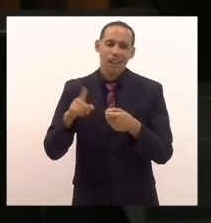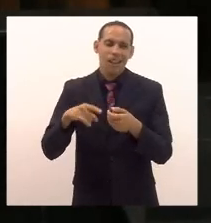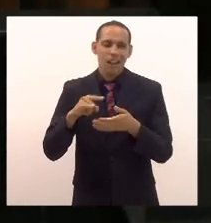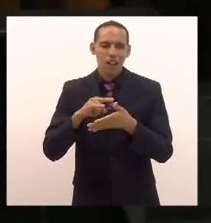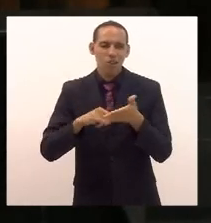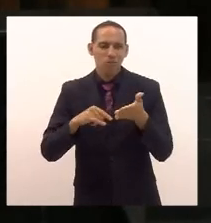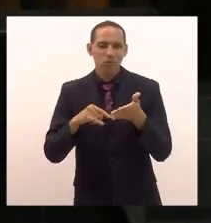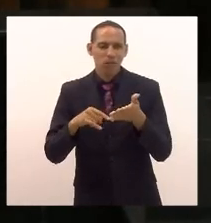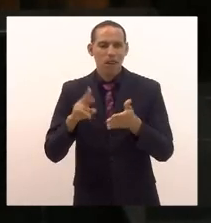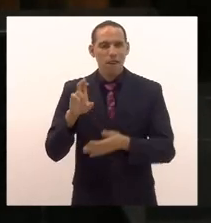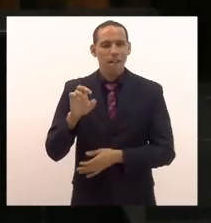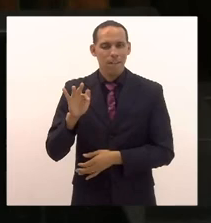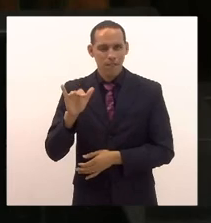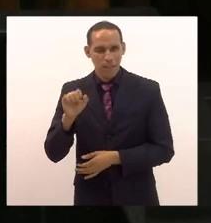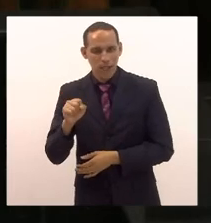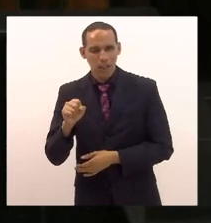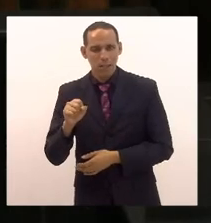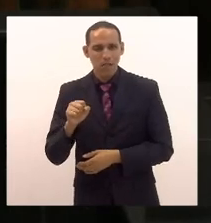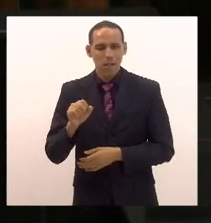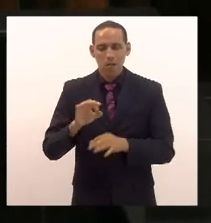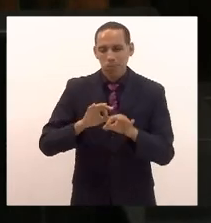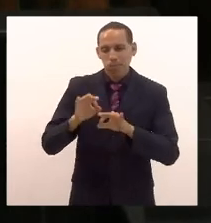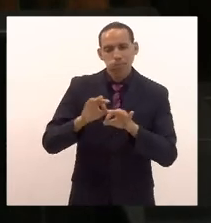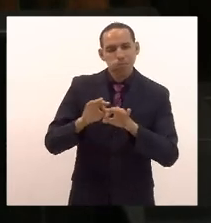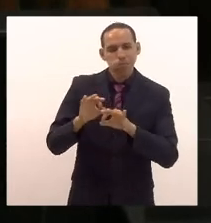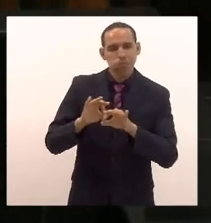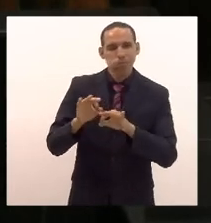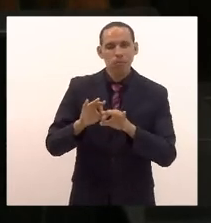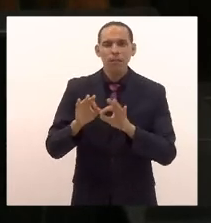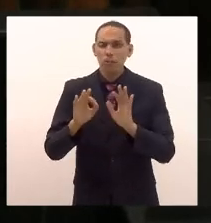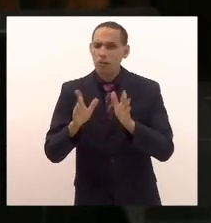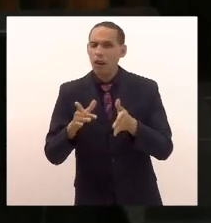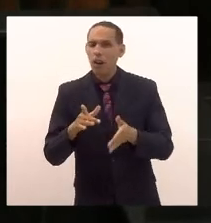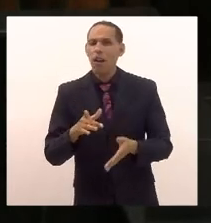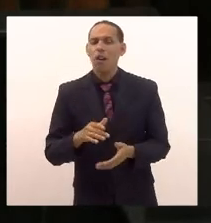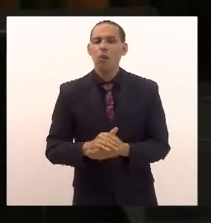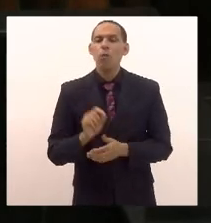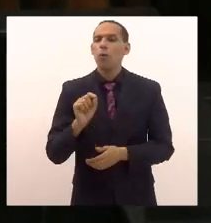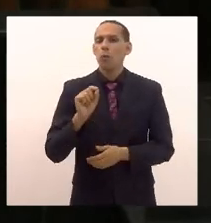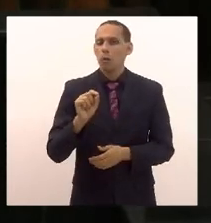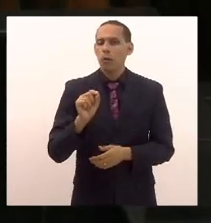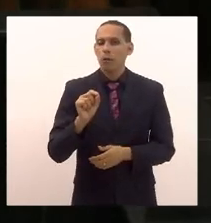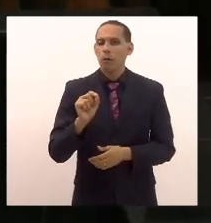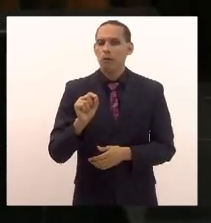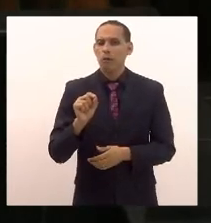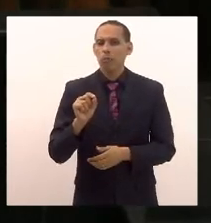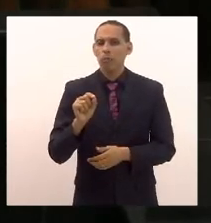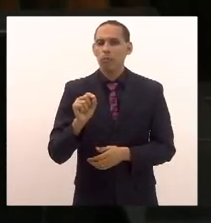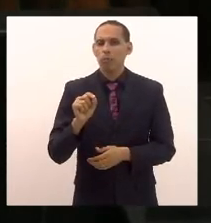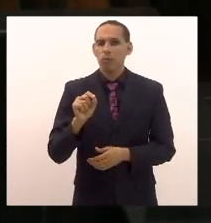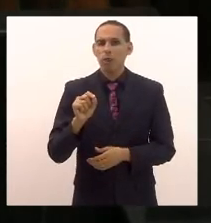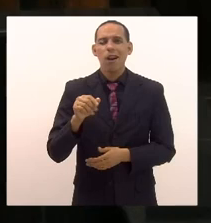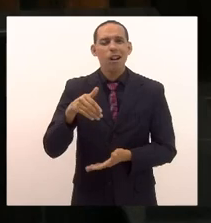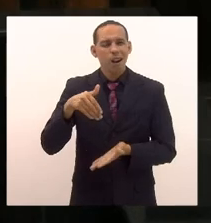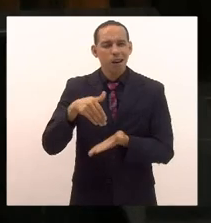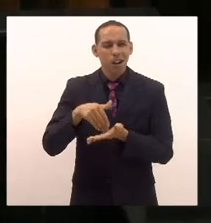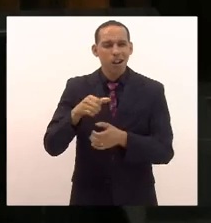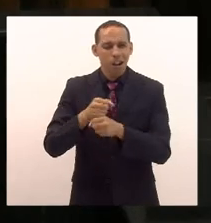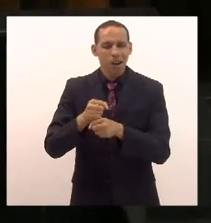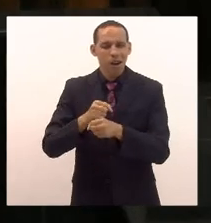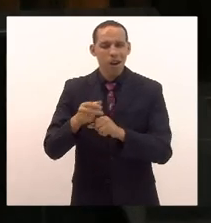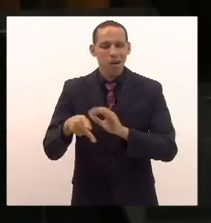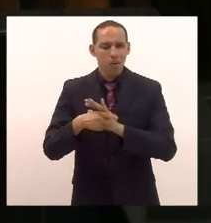refinanciamento de dívida já tem assentado o que último ano de governo